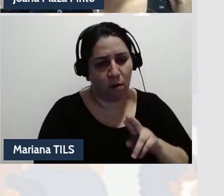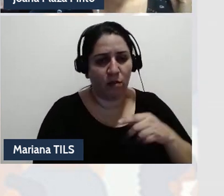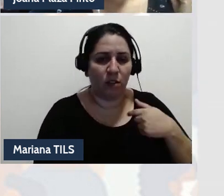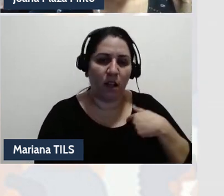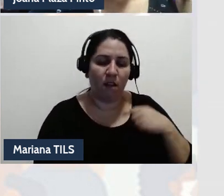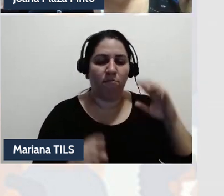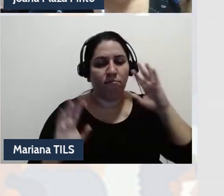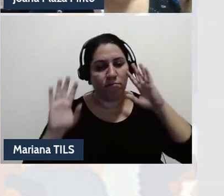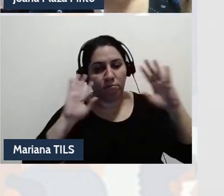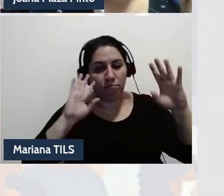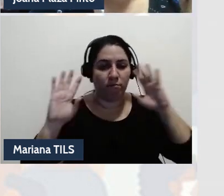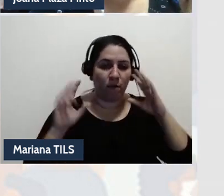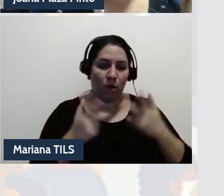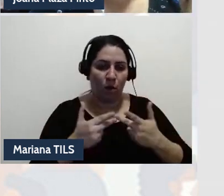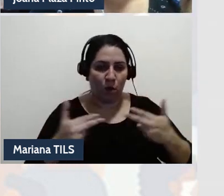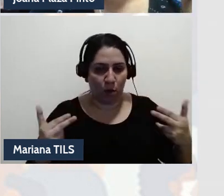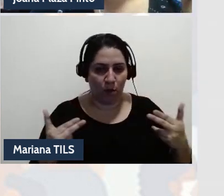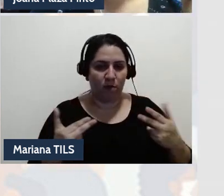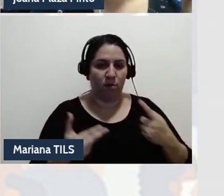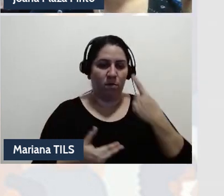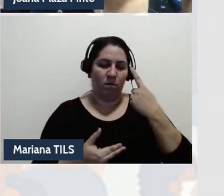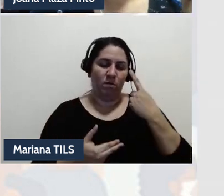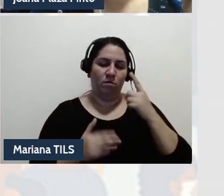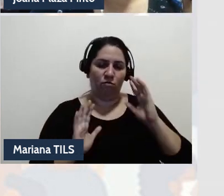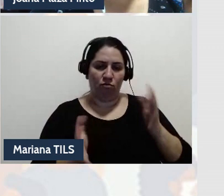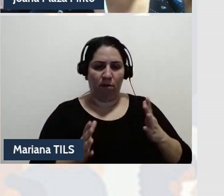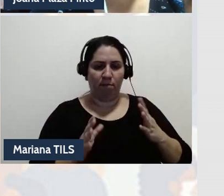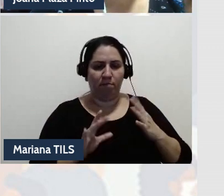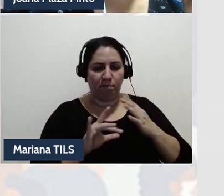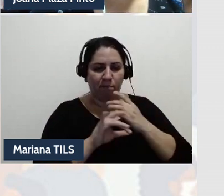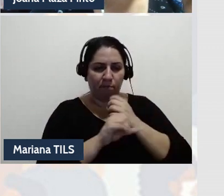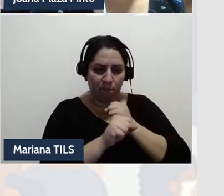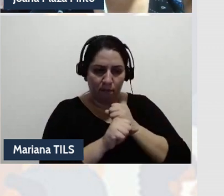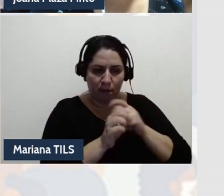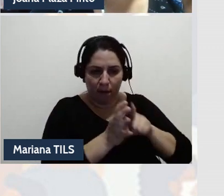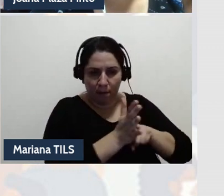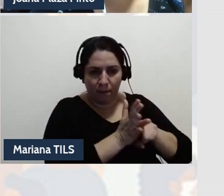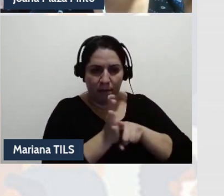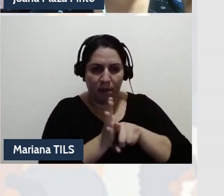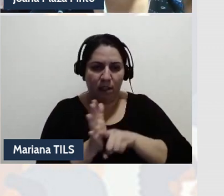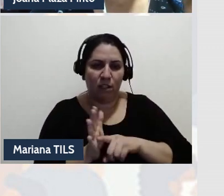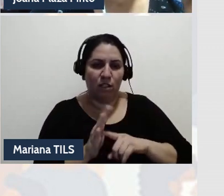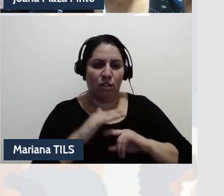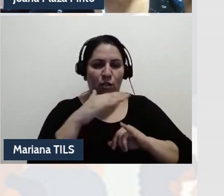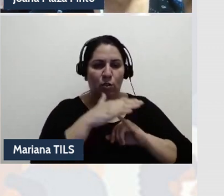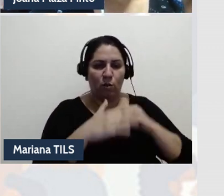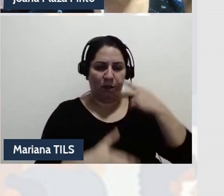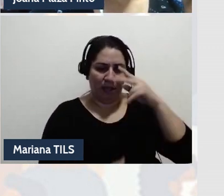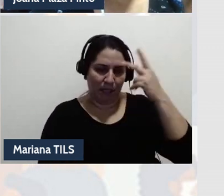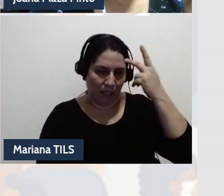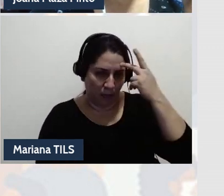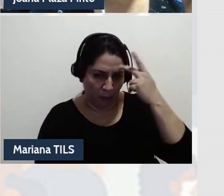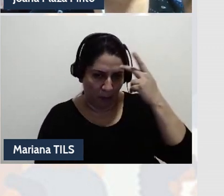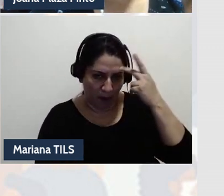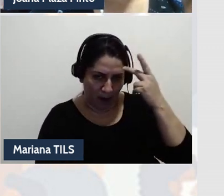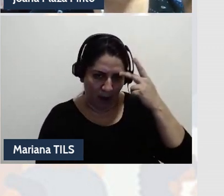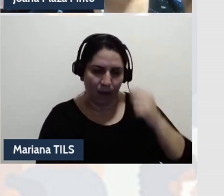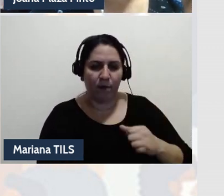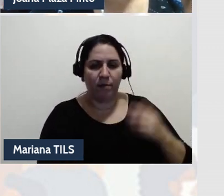aqui num levantamento feito pelo Instituto Guilherme 10 de São Paulo,